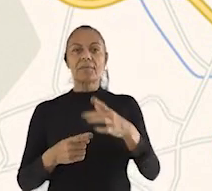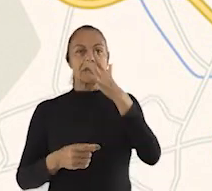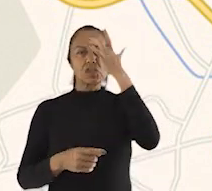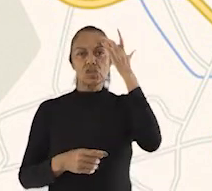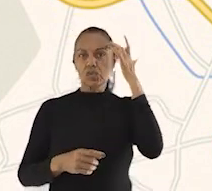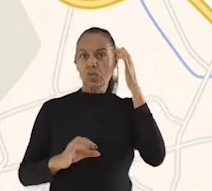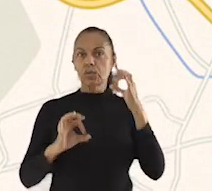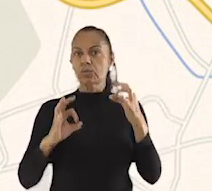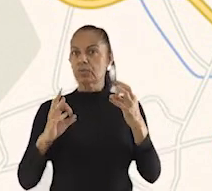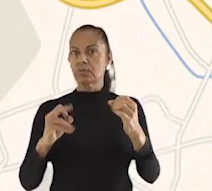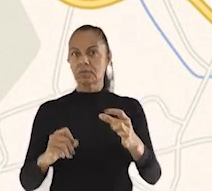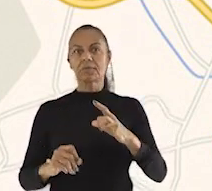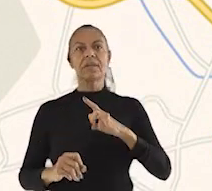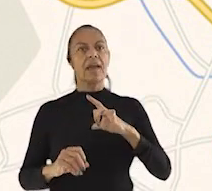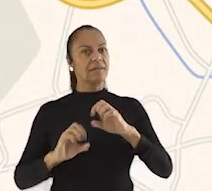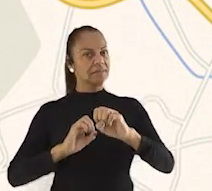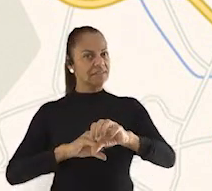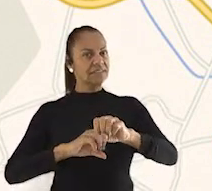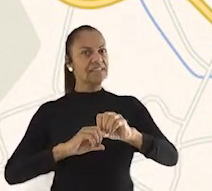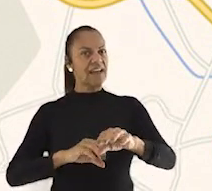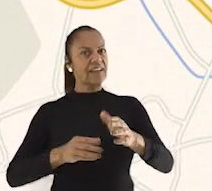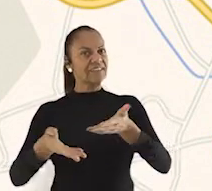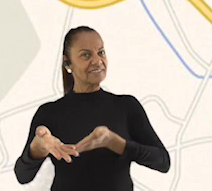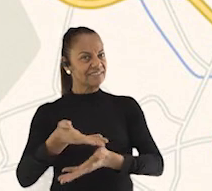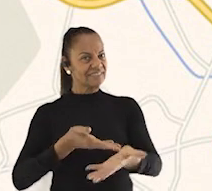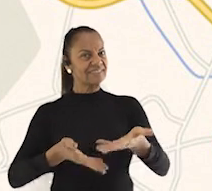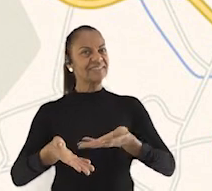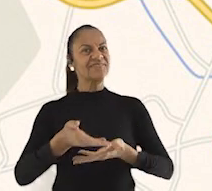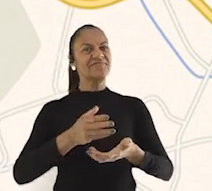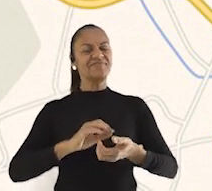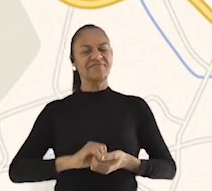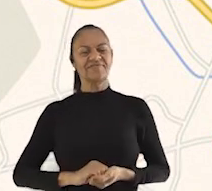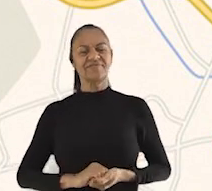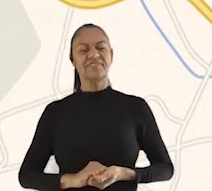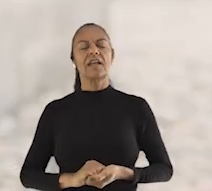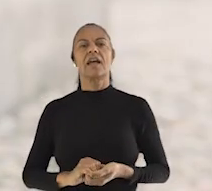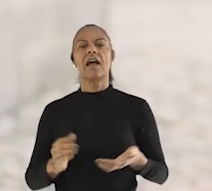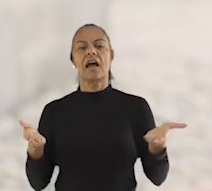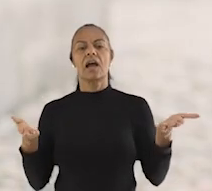aprender. Afinal, todo mundo tem muito que ensinar e compartilhar.